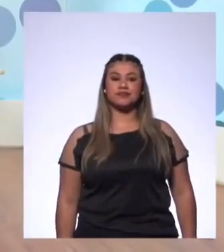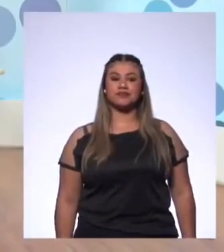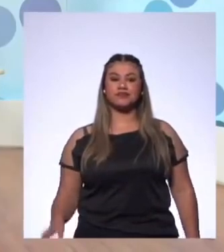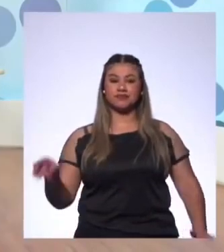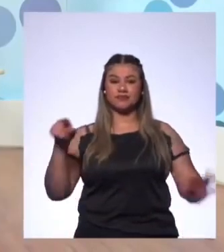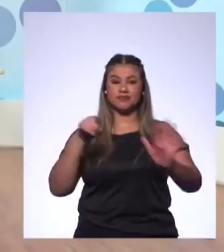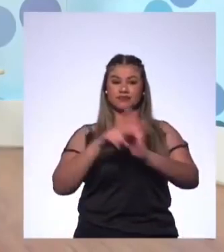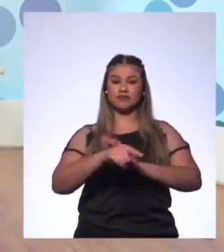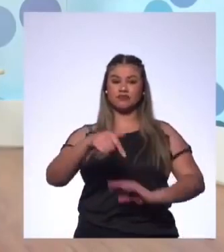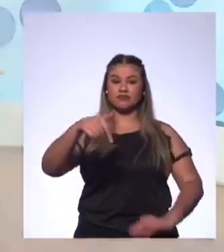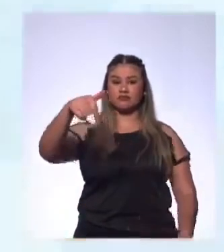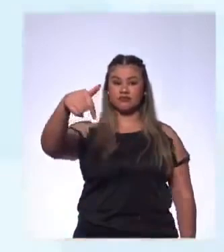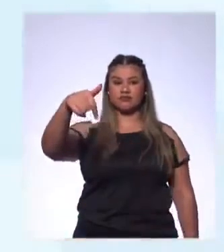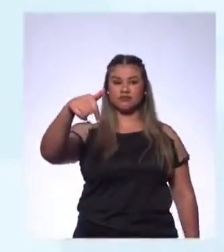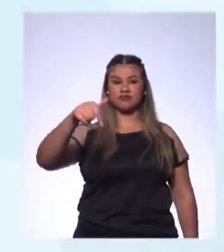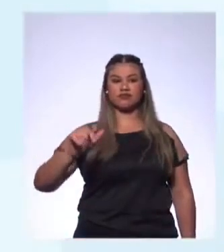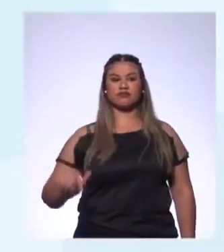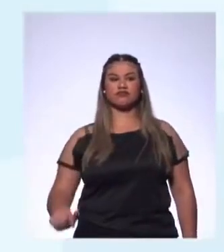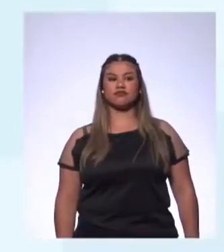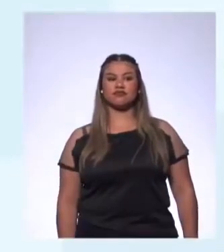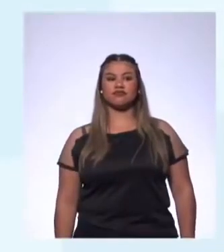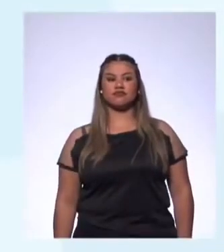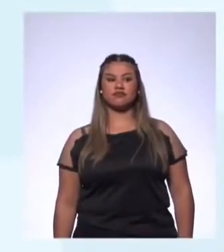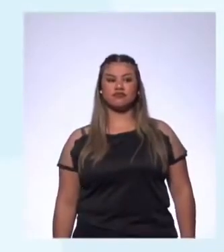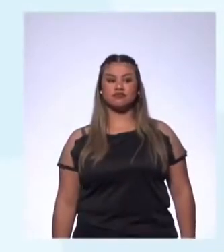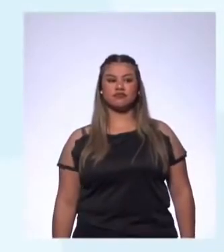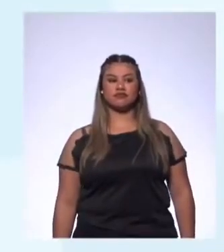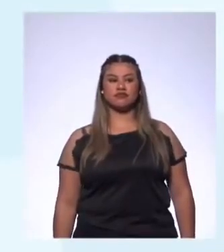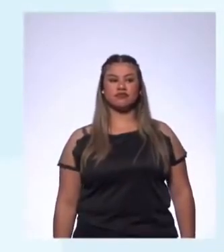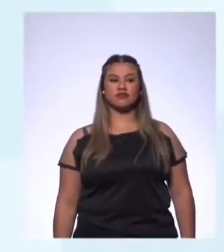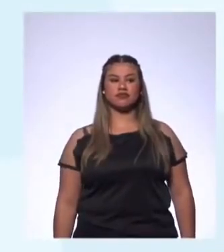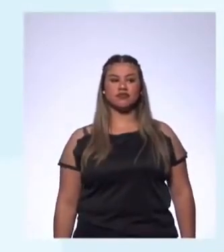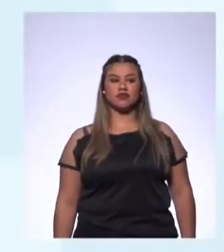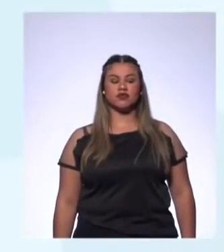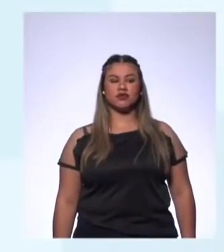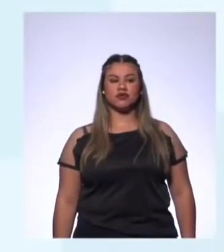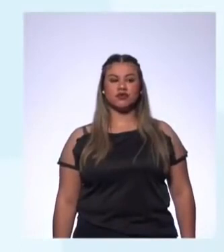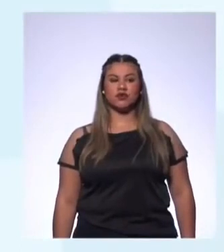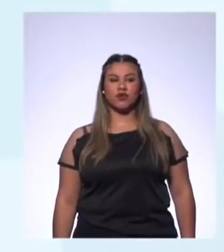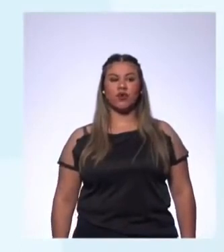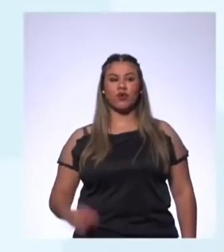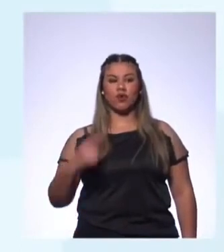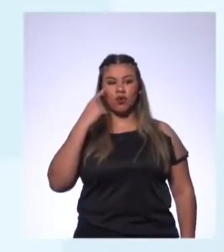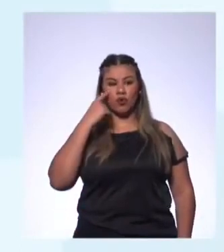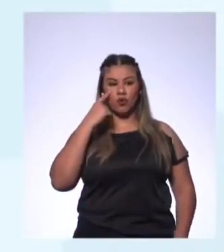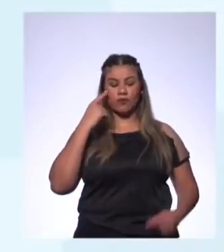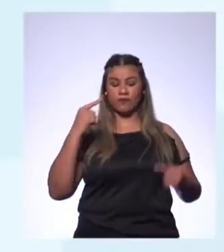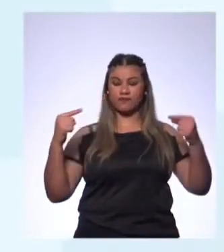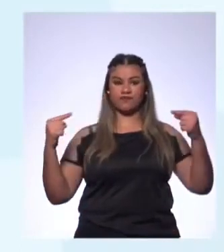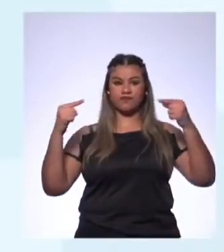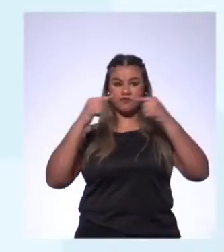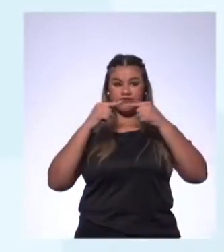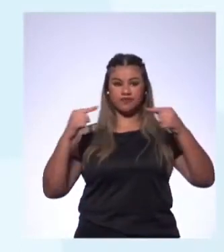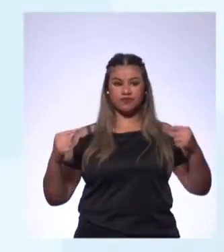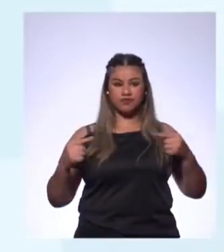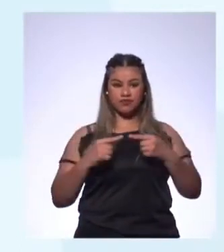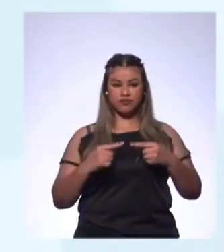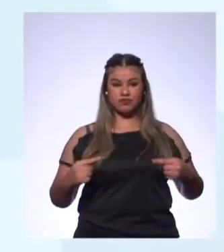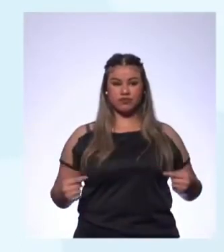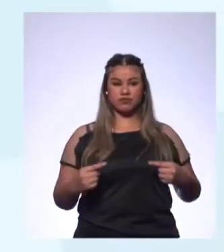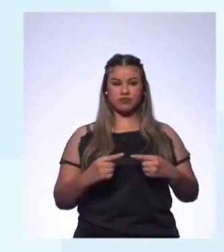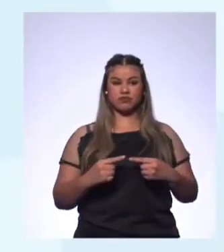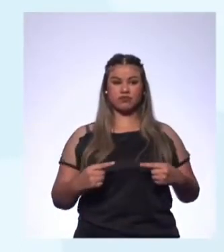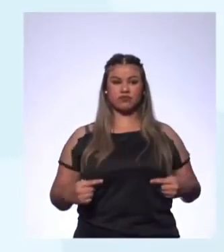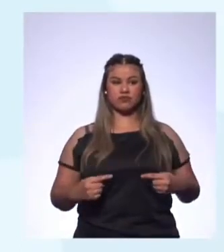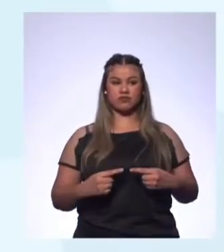7 agora. Faça a associação das afirmações às partes do texto dramático. 1. Reúne todas